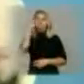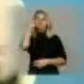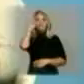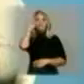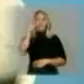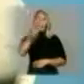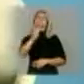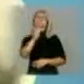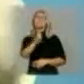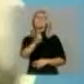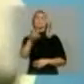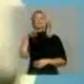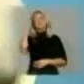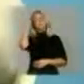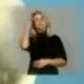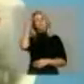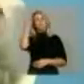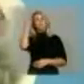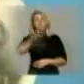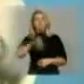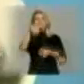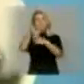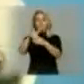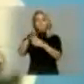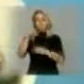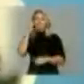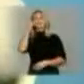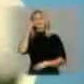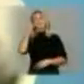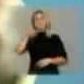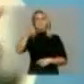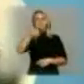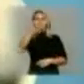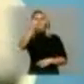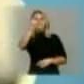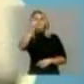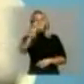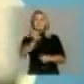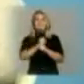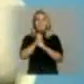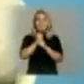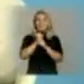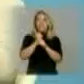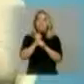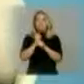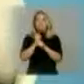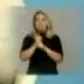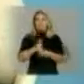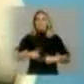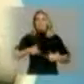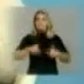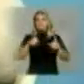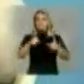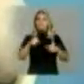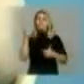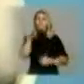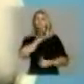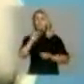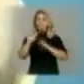deputada constituinte e, ao longo de 15 anos de dedicação ao parlamento, ela conseguiu